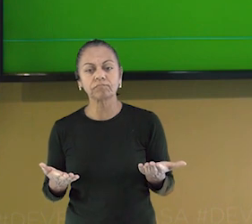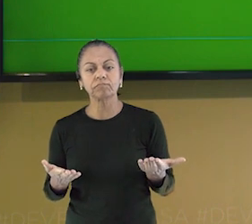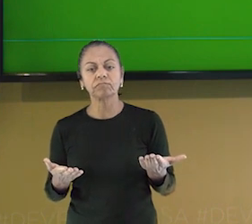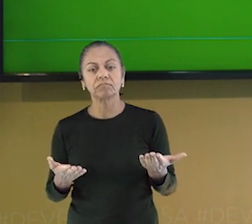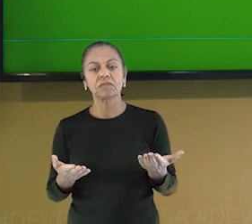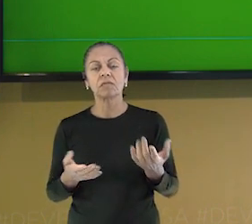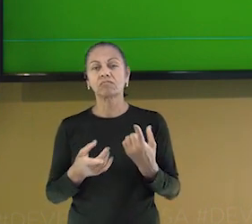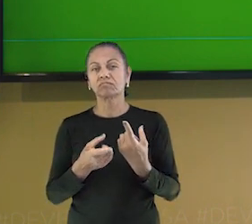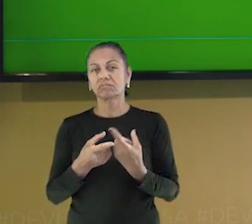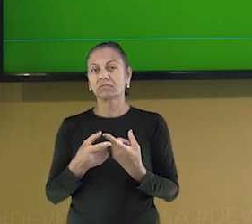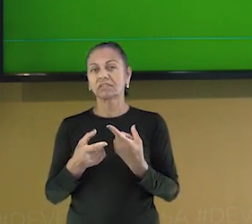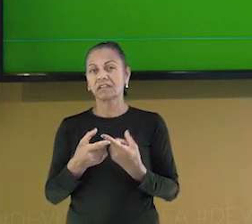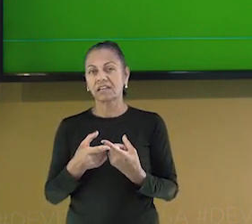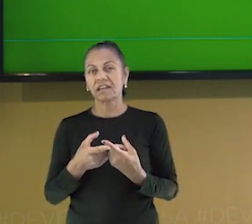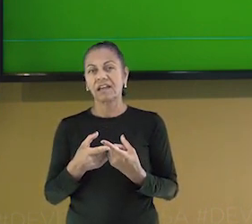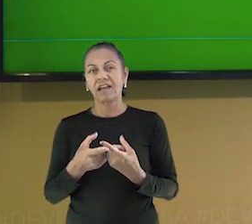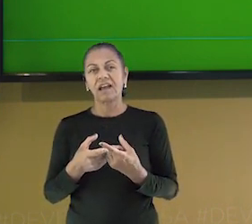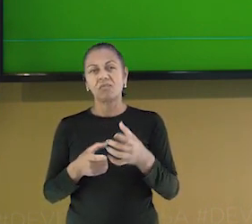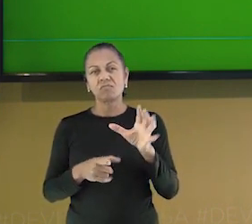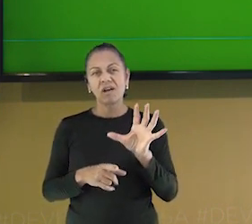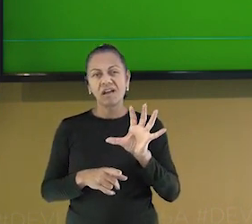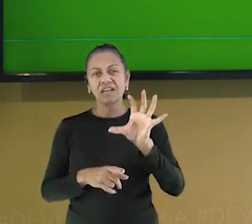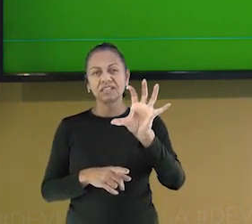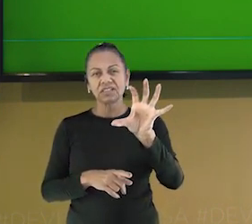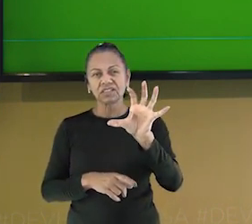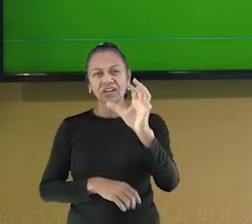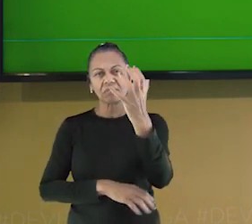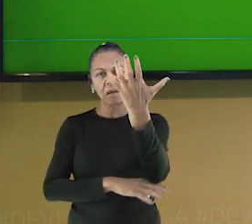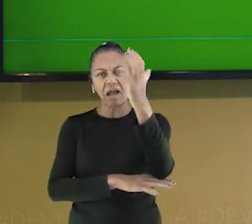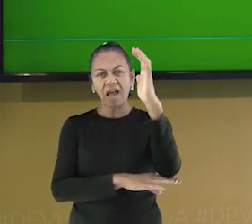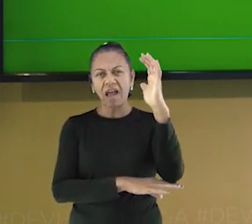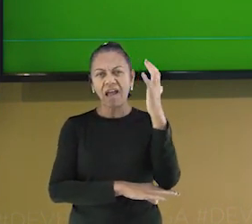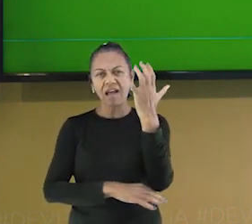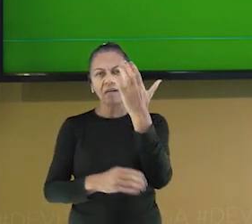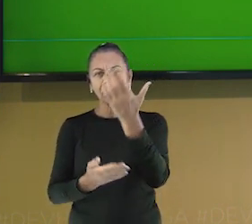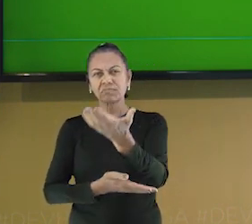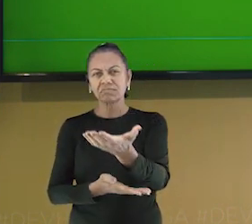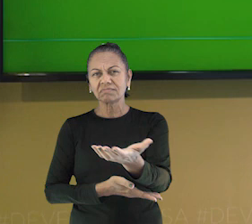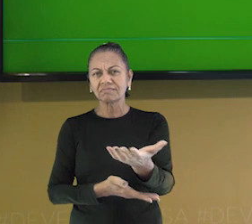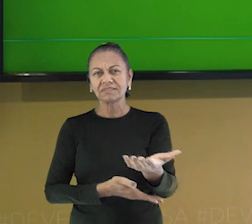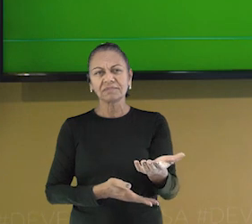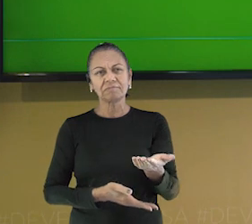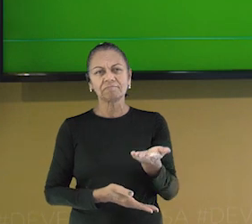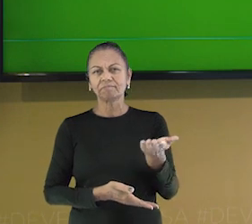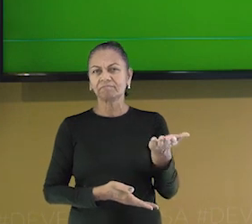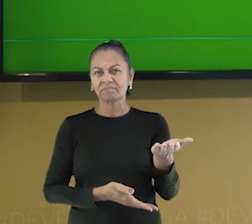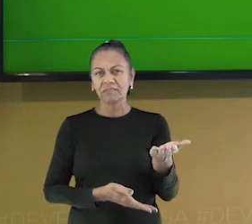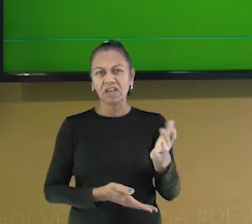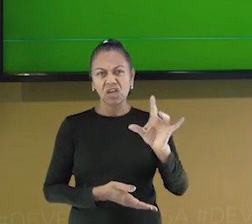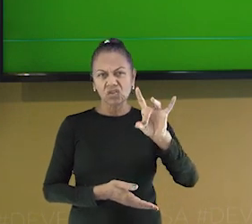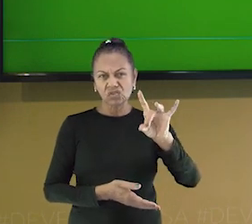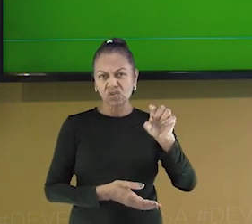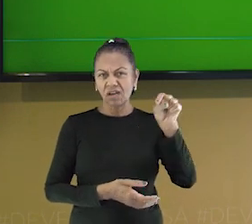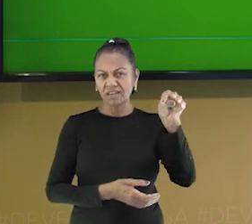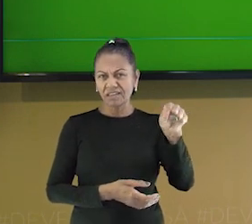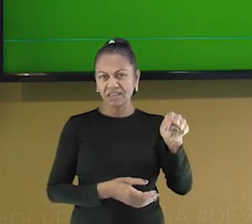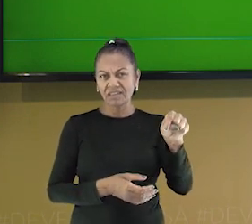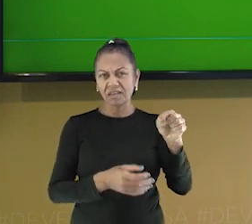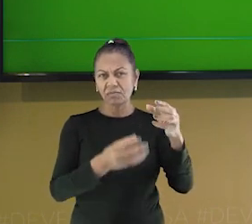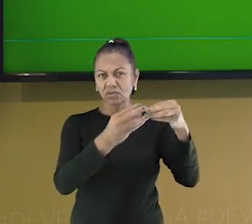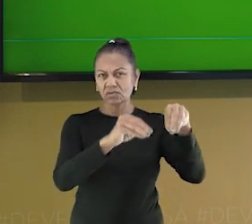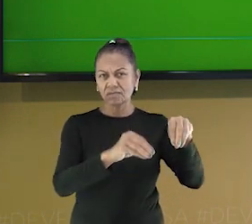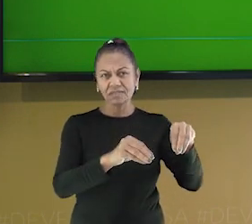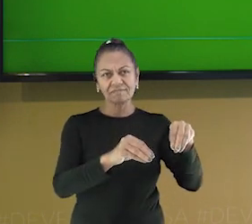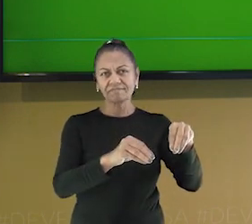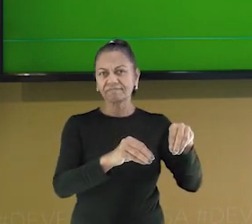porque a retirada da vegetação nativa de uma região causa uma série de problemas indiretos também, que são muito graves.